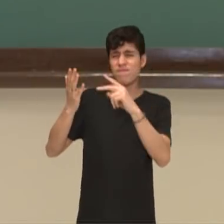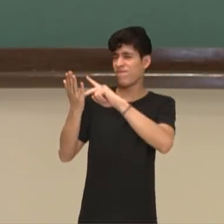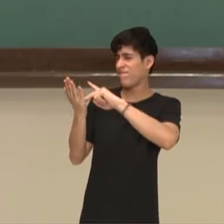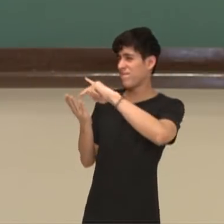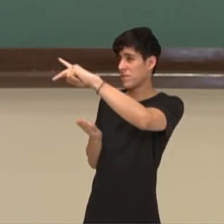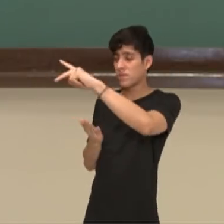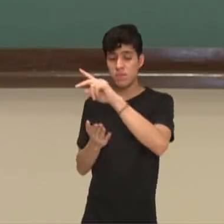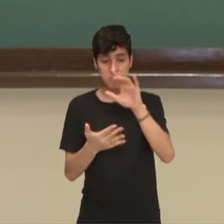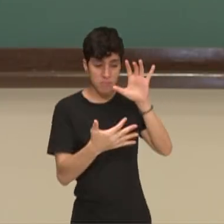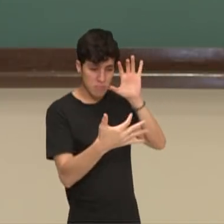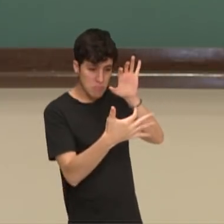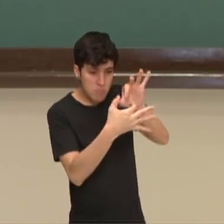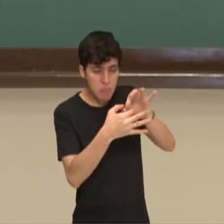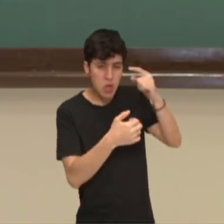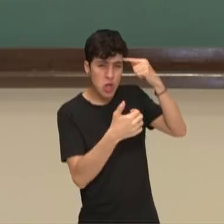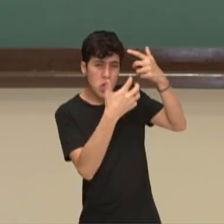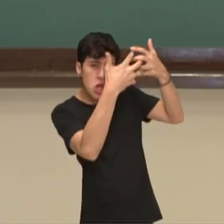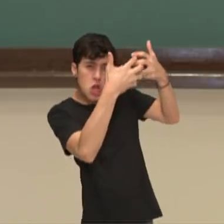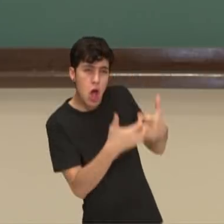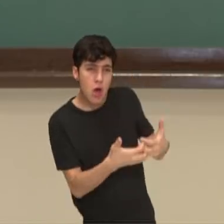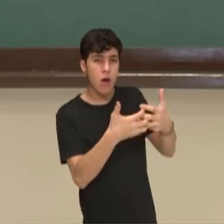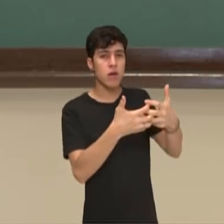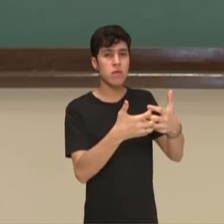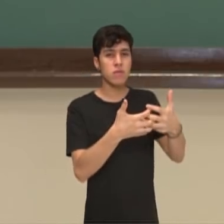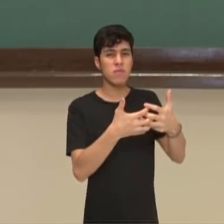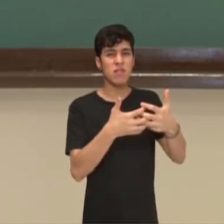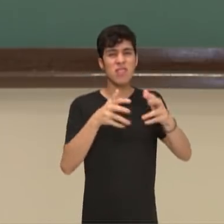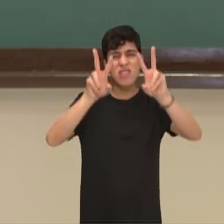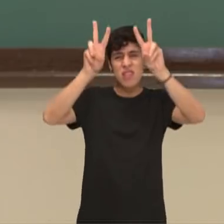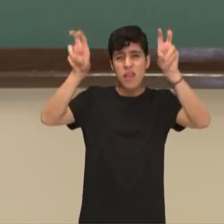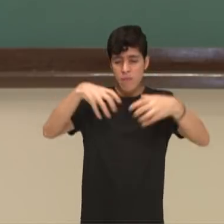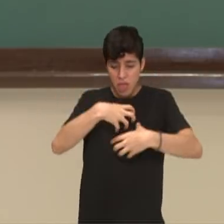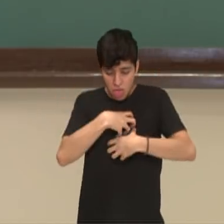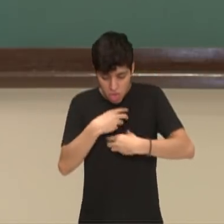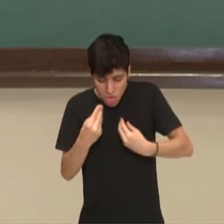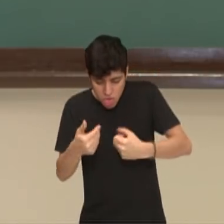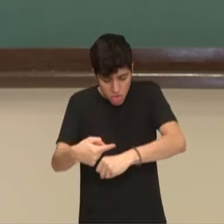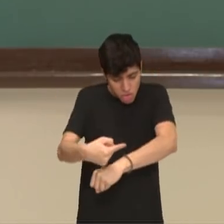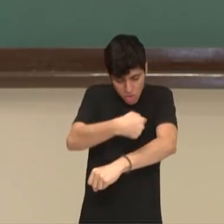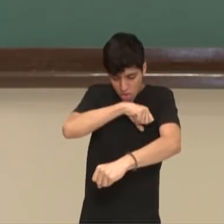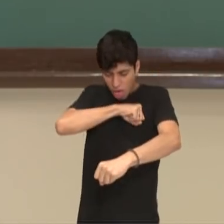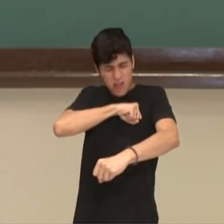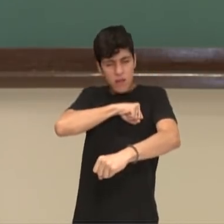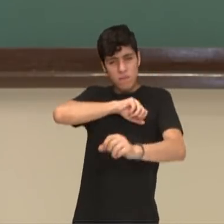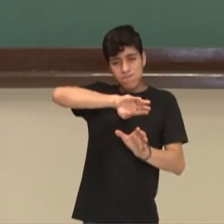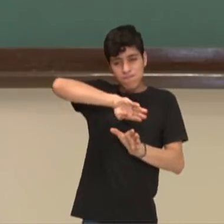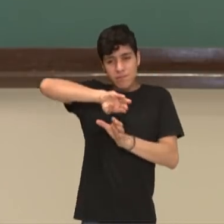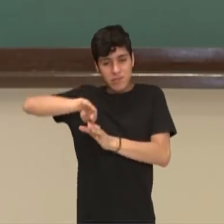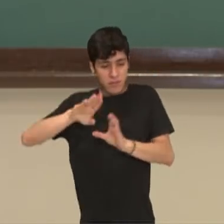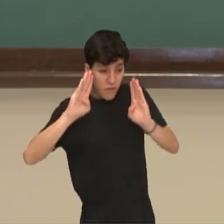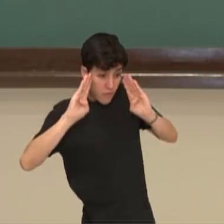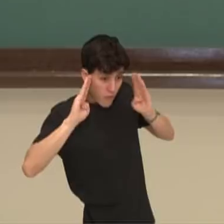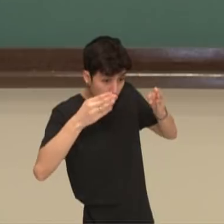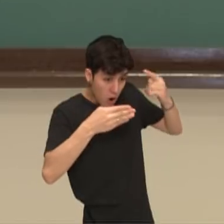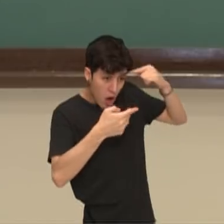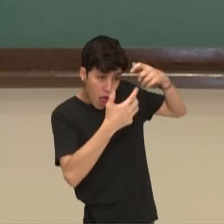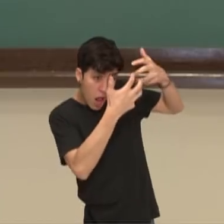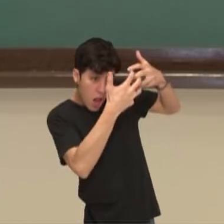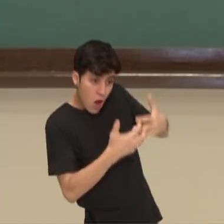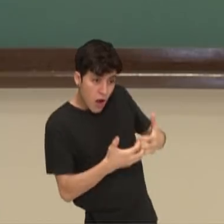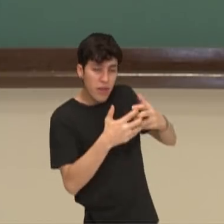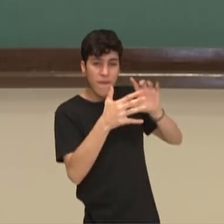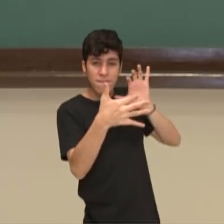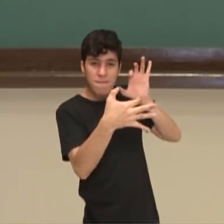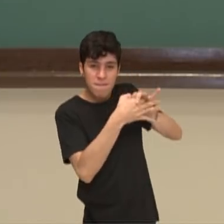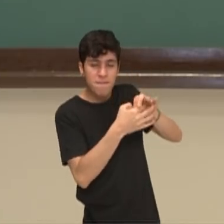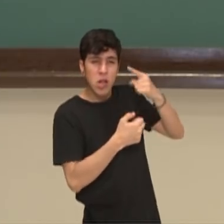à lógica. Nada de sentimentalismo aqui não. Nós gostamos de lógica e racionalidade. Ok? Era o